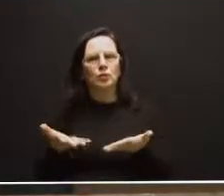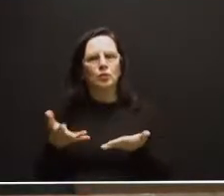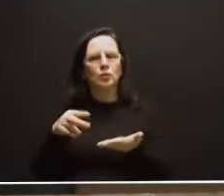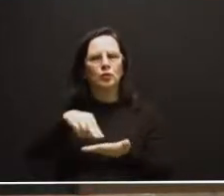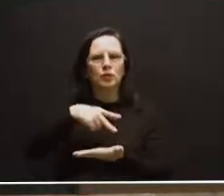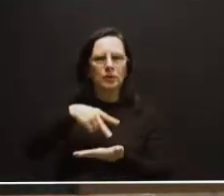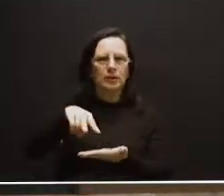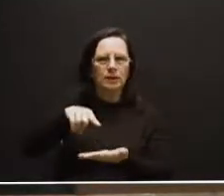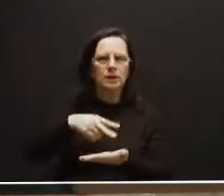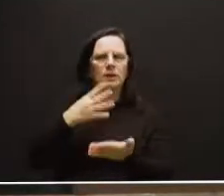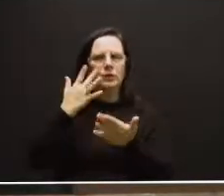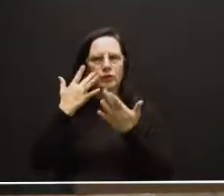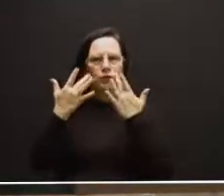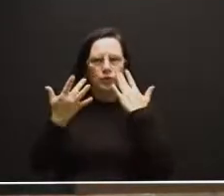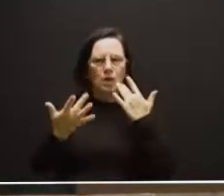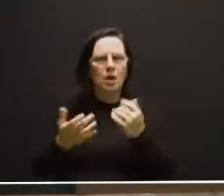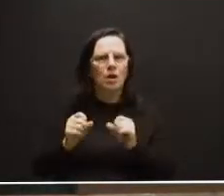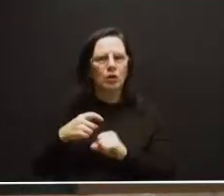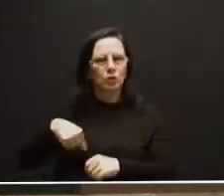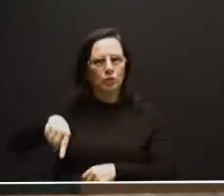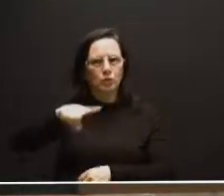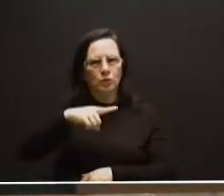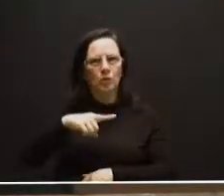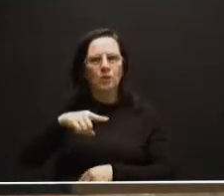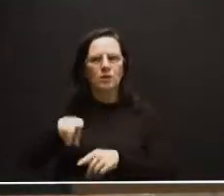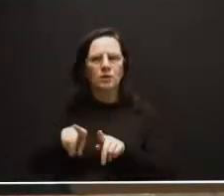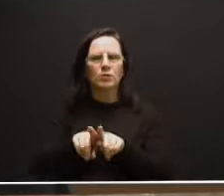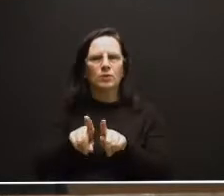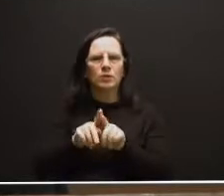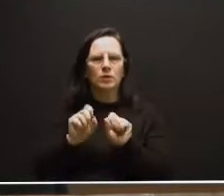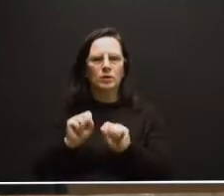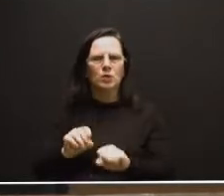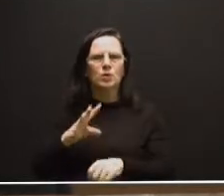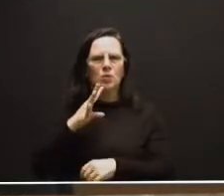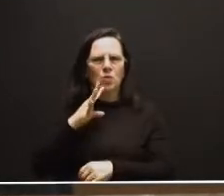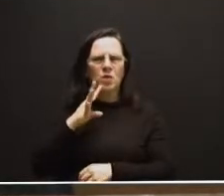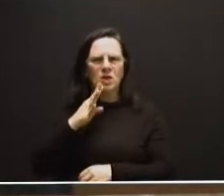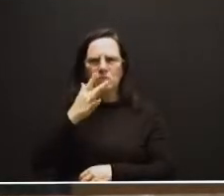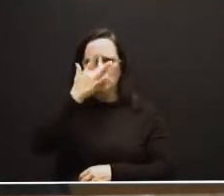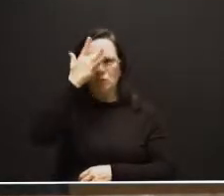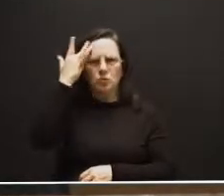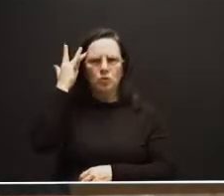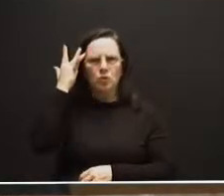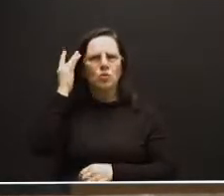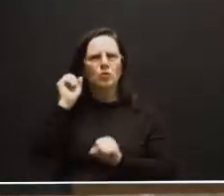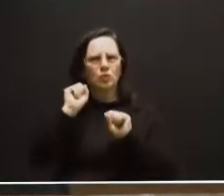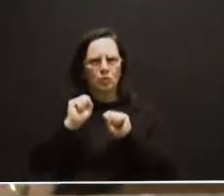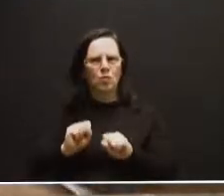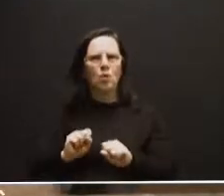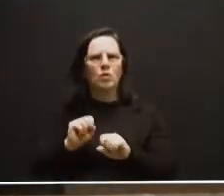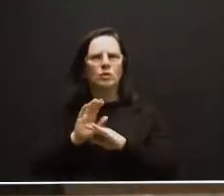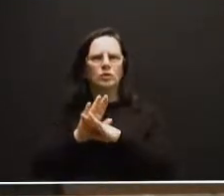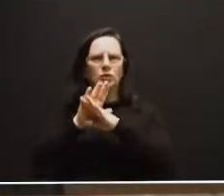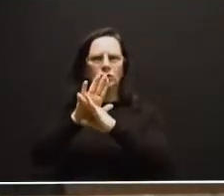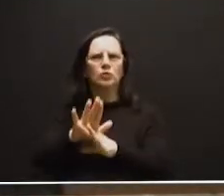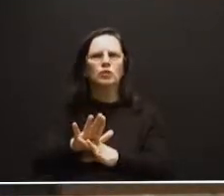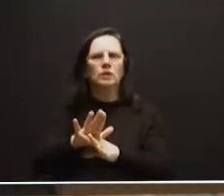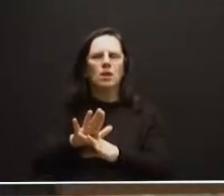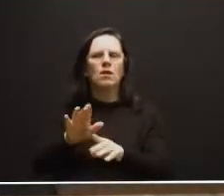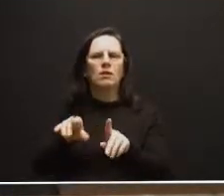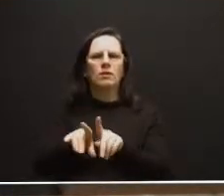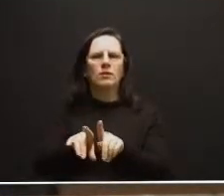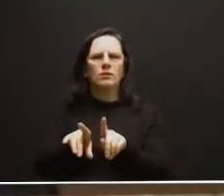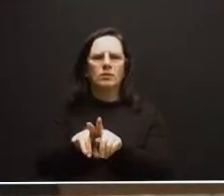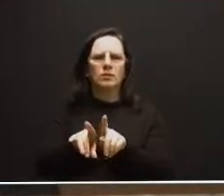que nós possamos aqui nesta casa já que todo mundo conhece conhece empresário conhece é político sair também de outras esferas